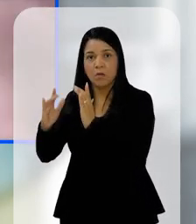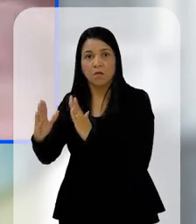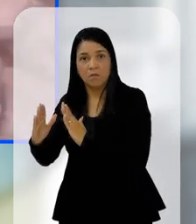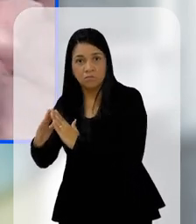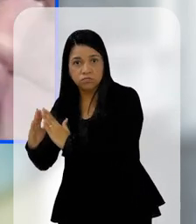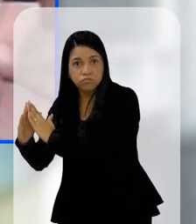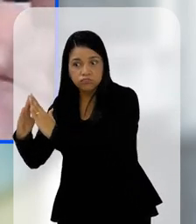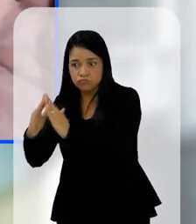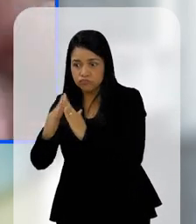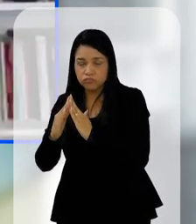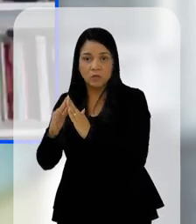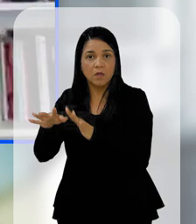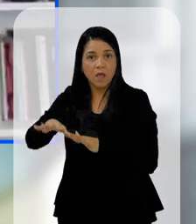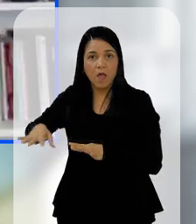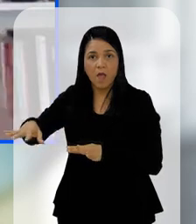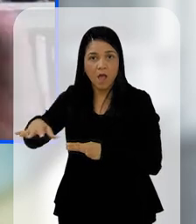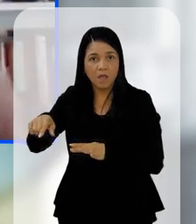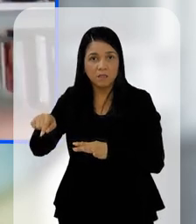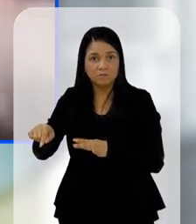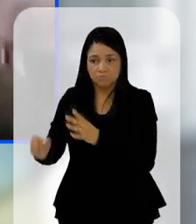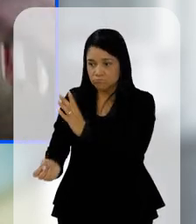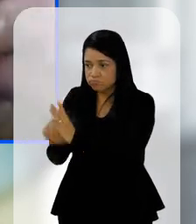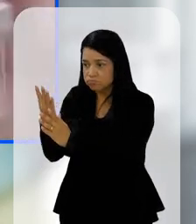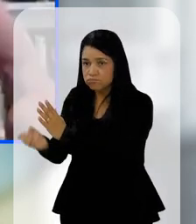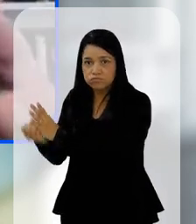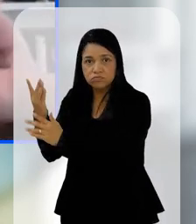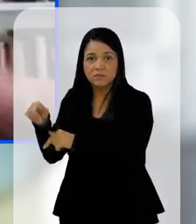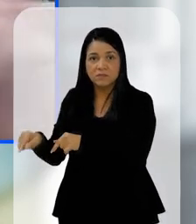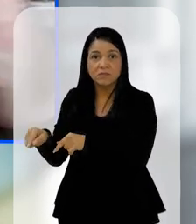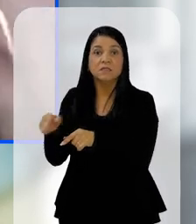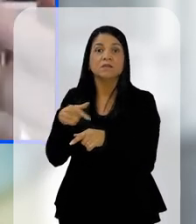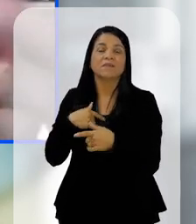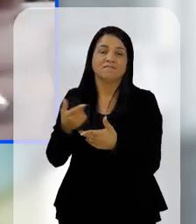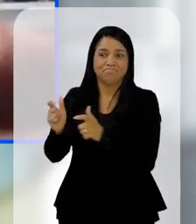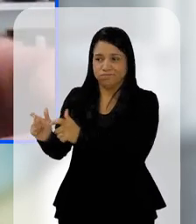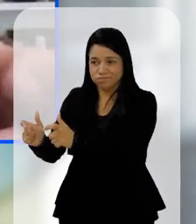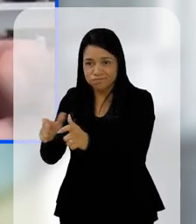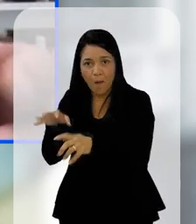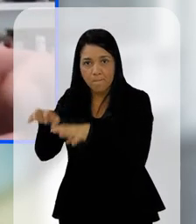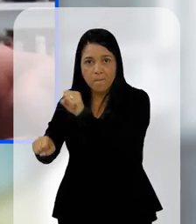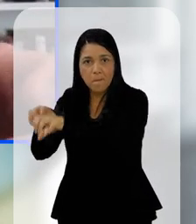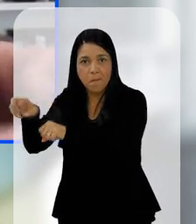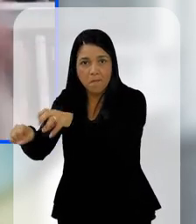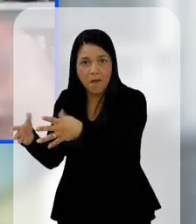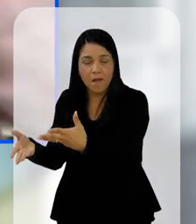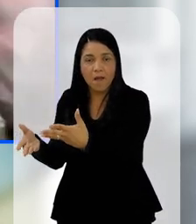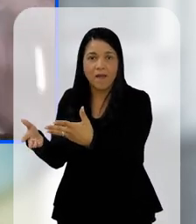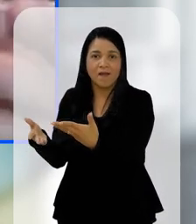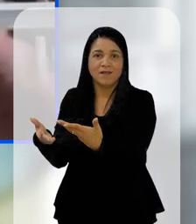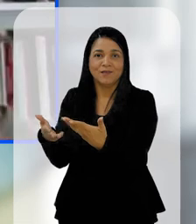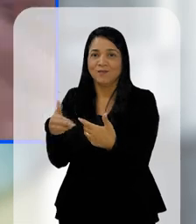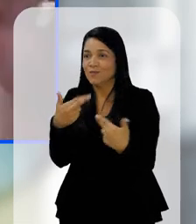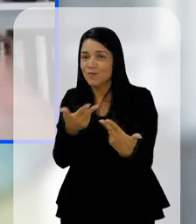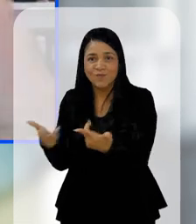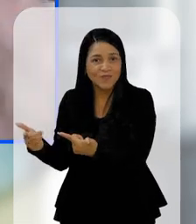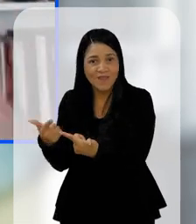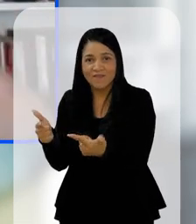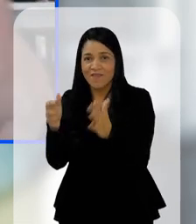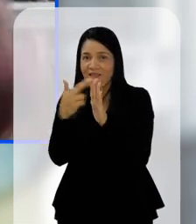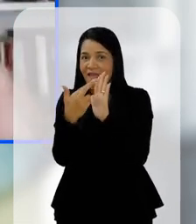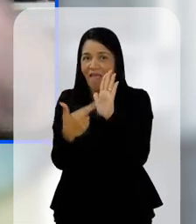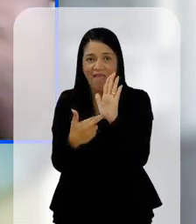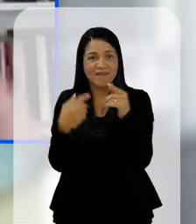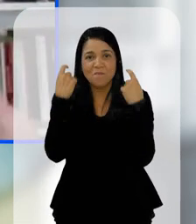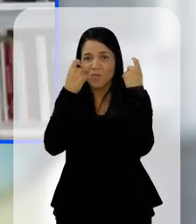mas manutenção precária, e eu tenho muito mais áreas indevidas ocupadas, que foram ocupadas sem nenhum